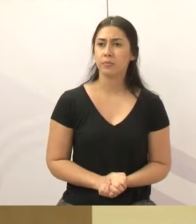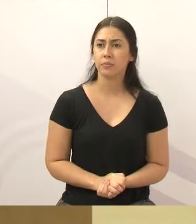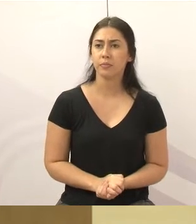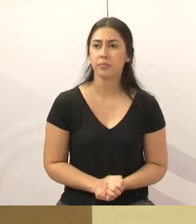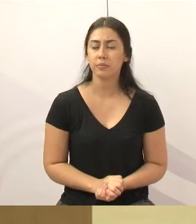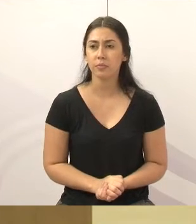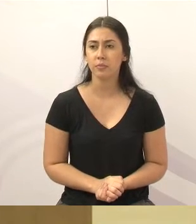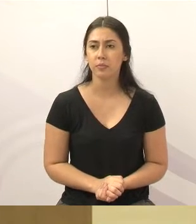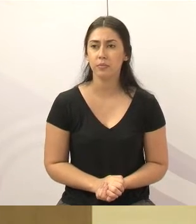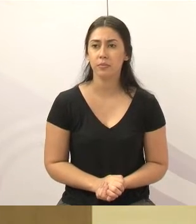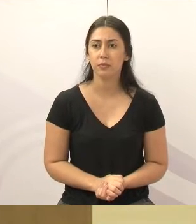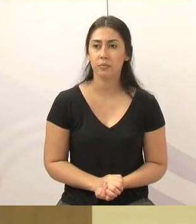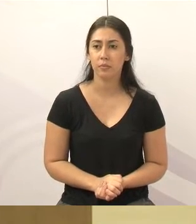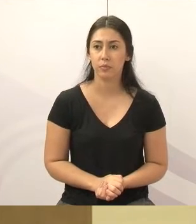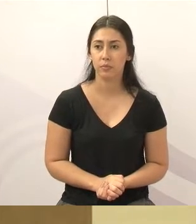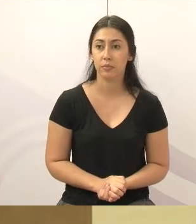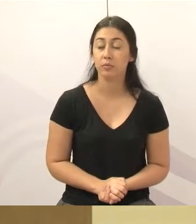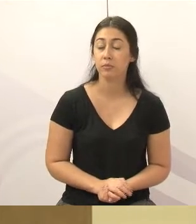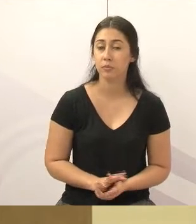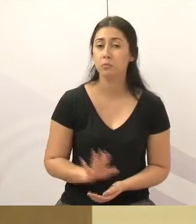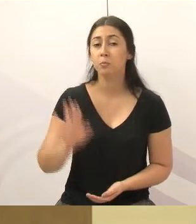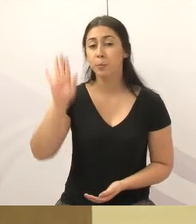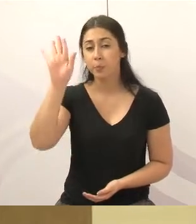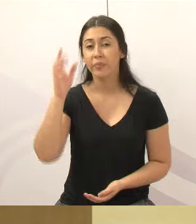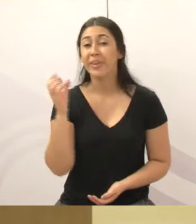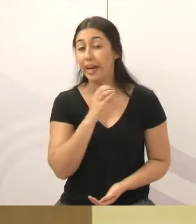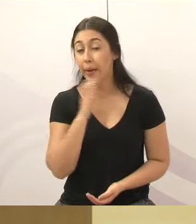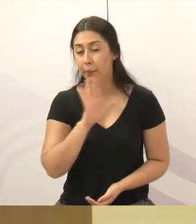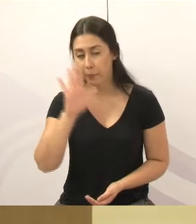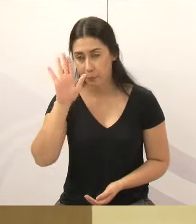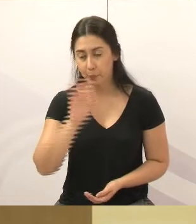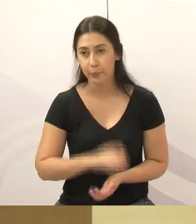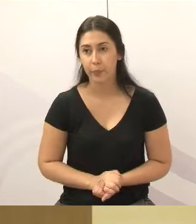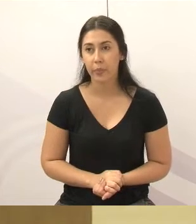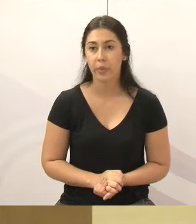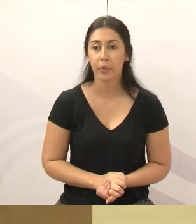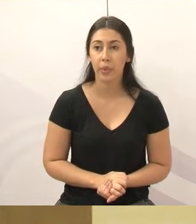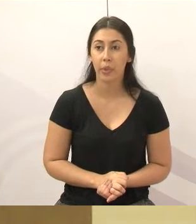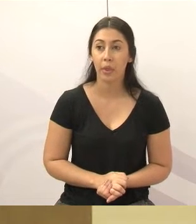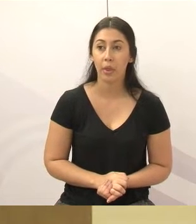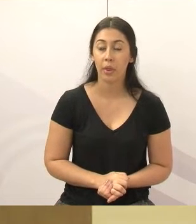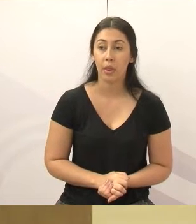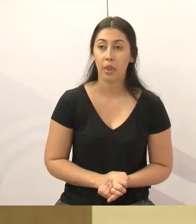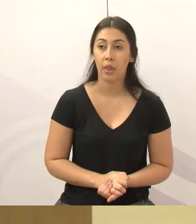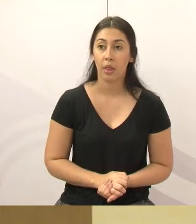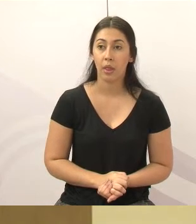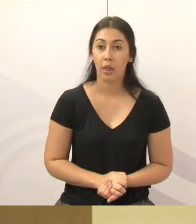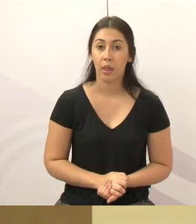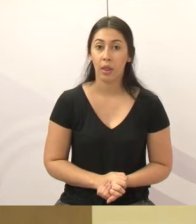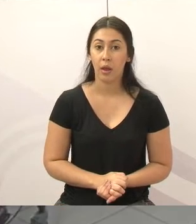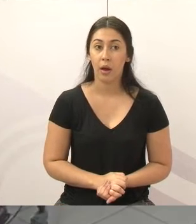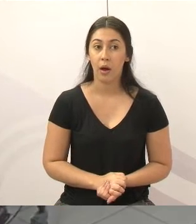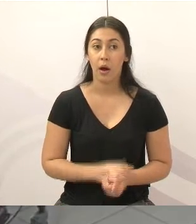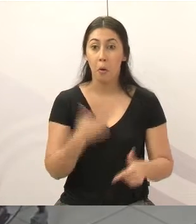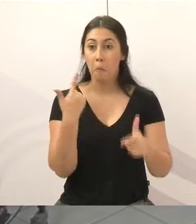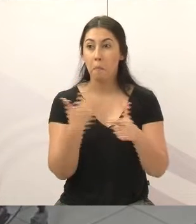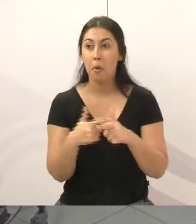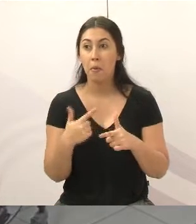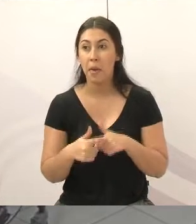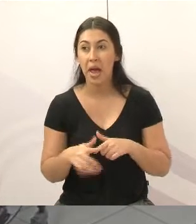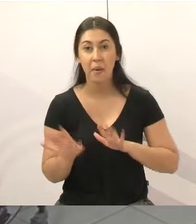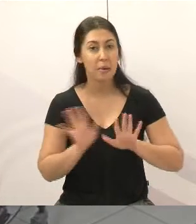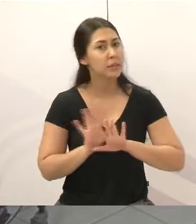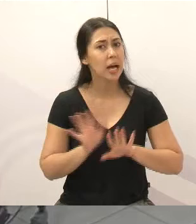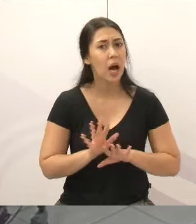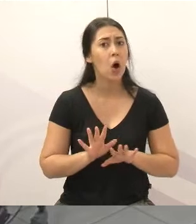O álcool em gel? Pois não. Só é rápido. Tá. Bom, isso nada impede que semana que vem alguém faça uma